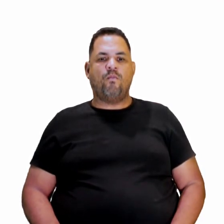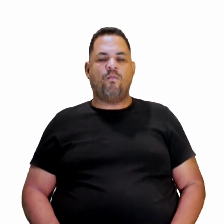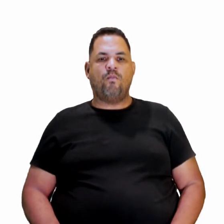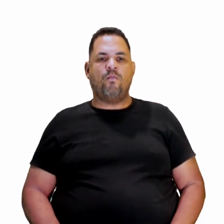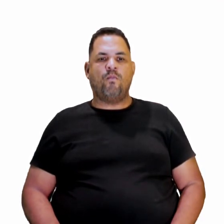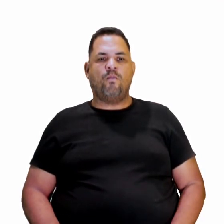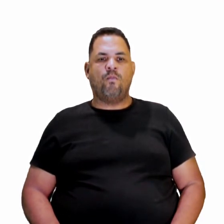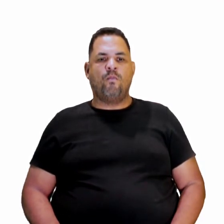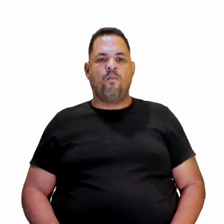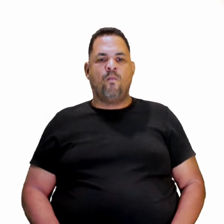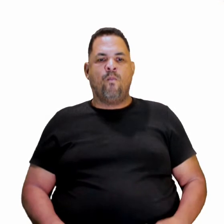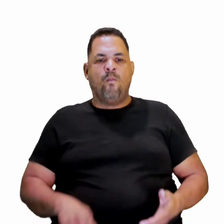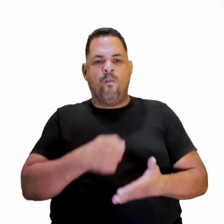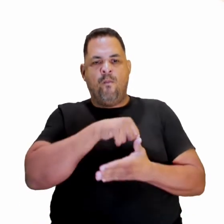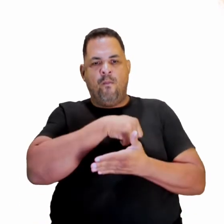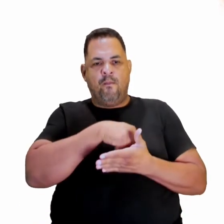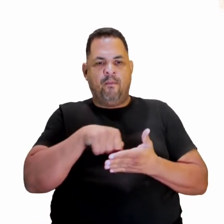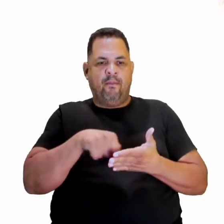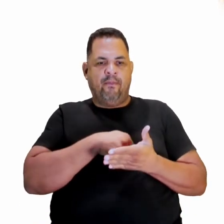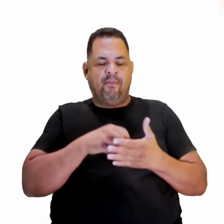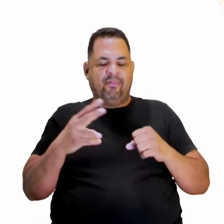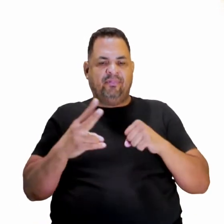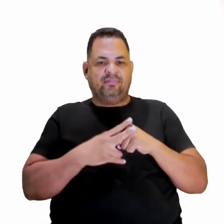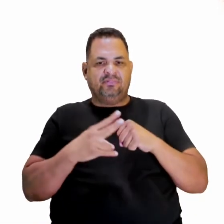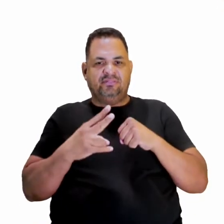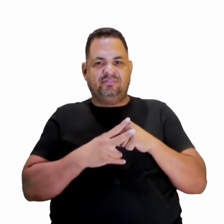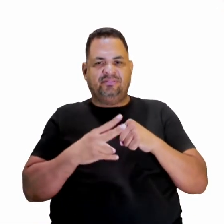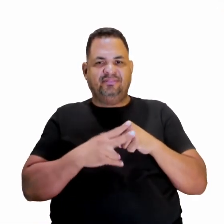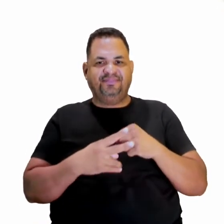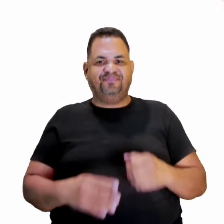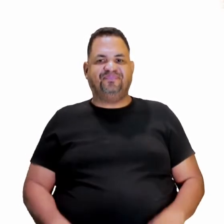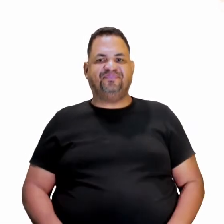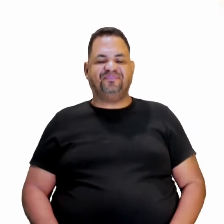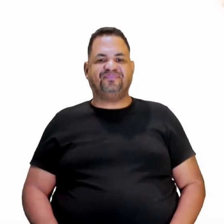Ou seja, você vai colocar o verbo